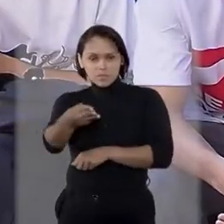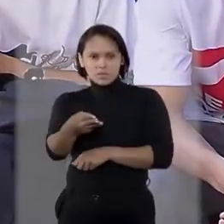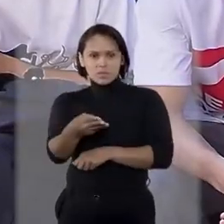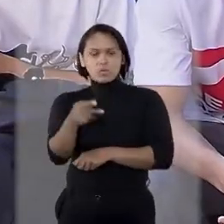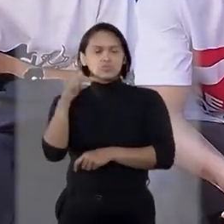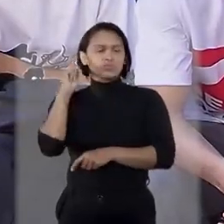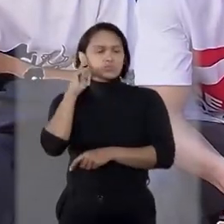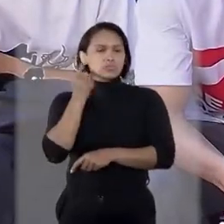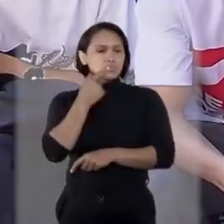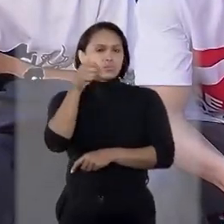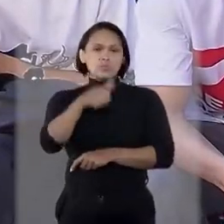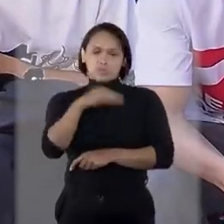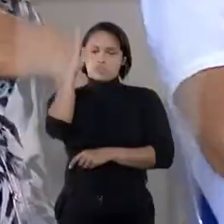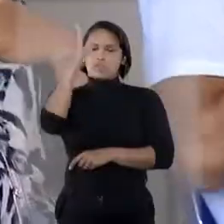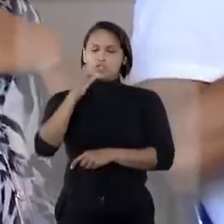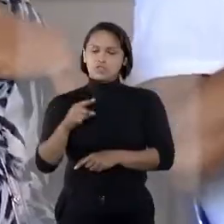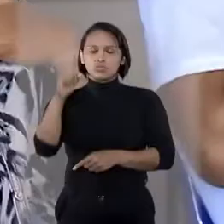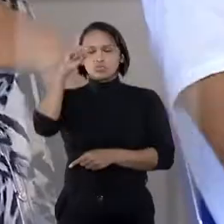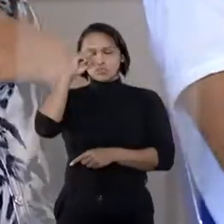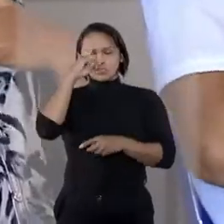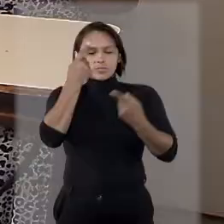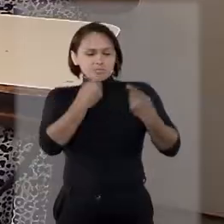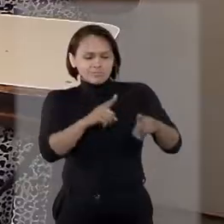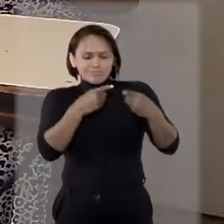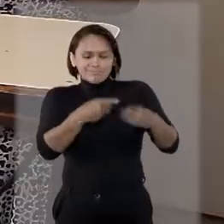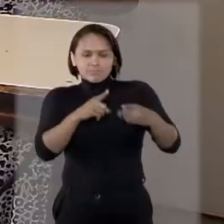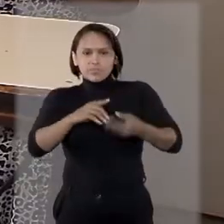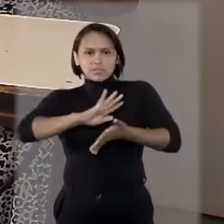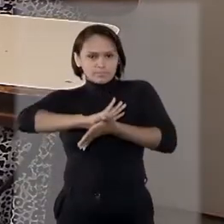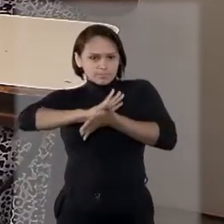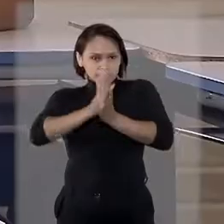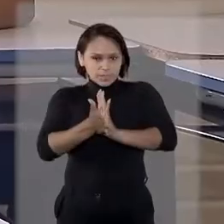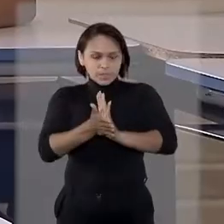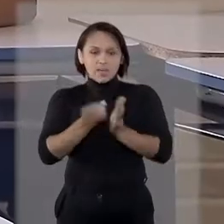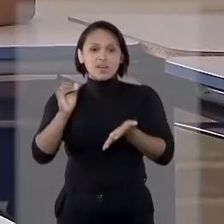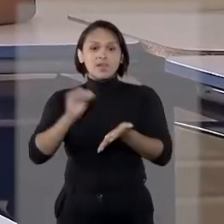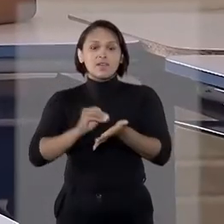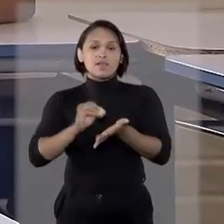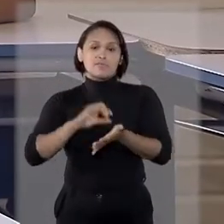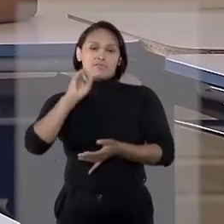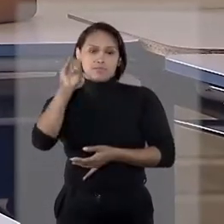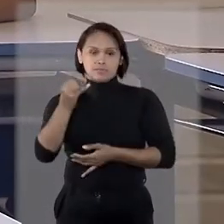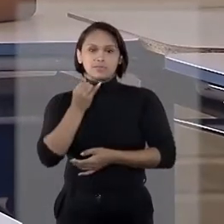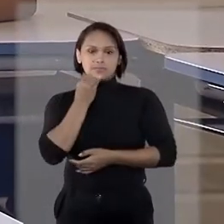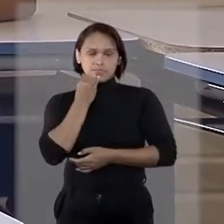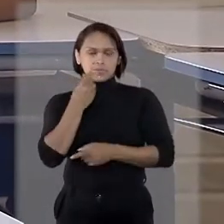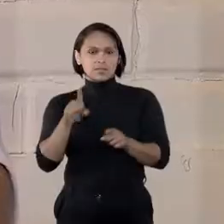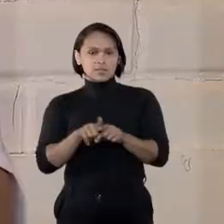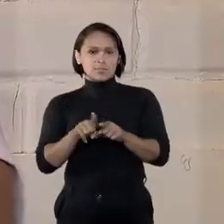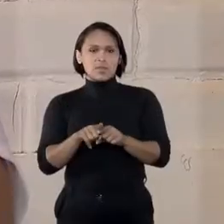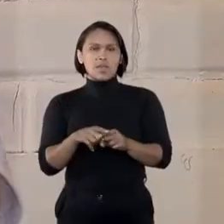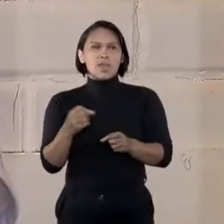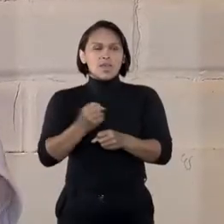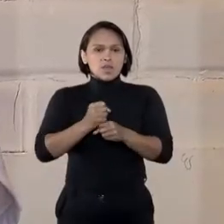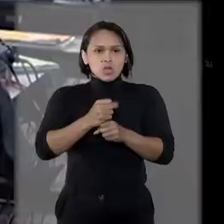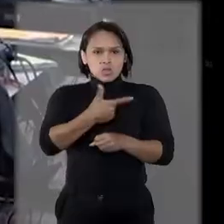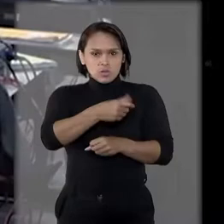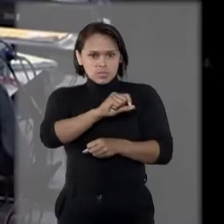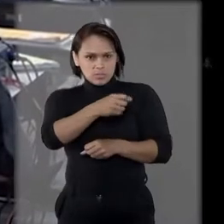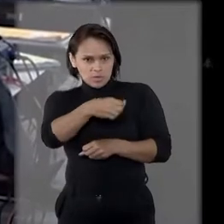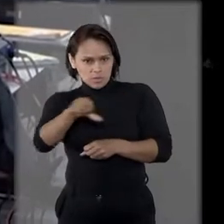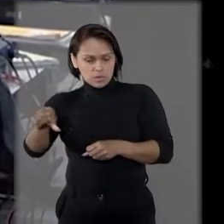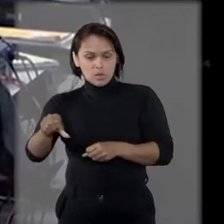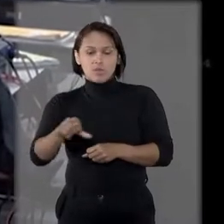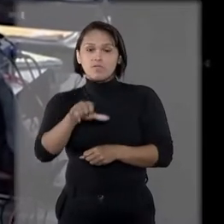surdos do país precisam desafiar diariamente o preconceito e a falta de oportunidades. Desde 2009,